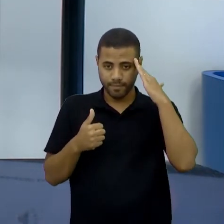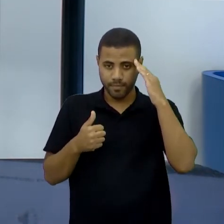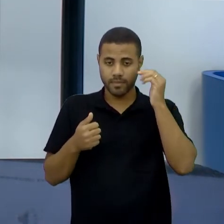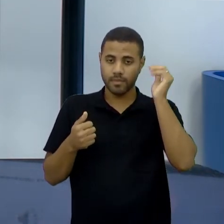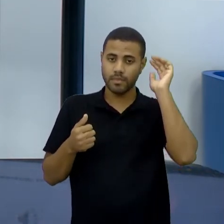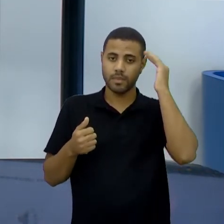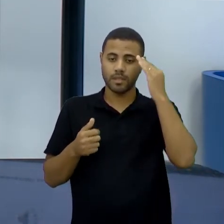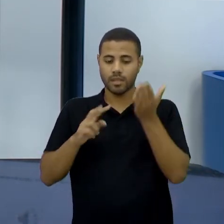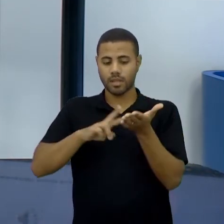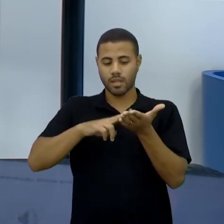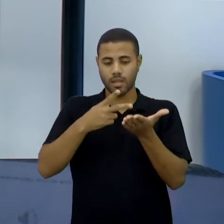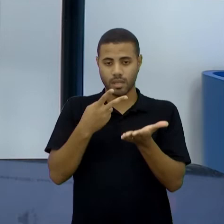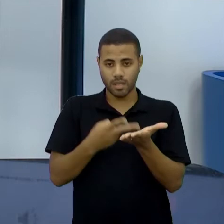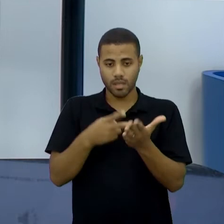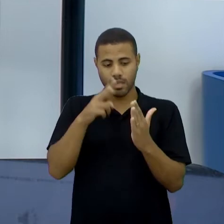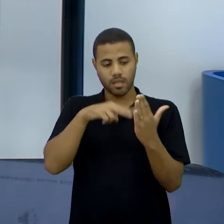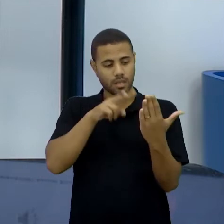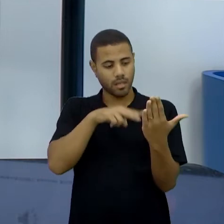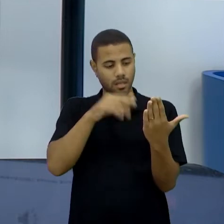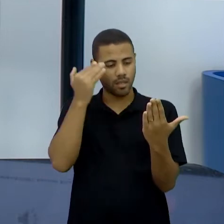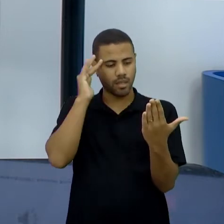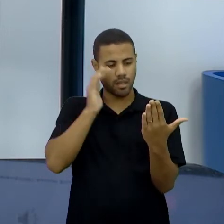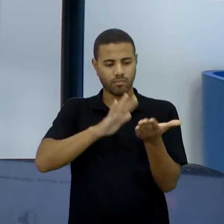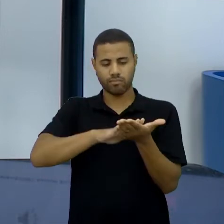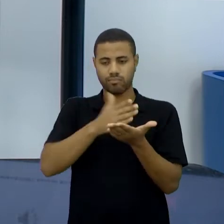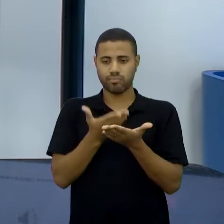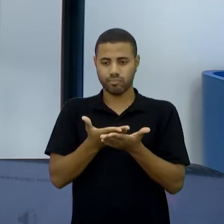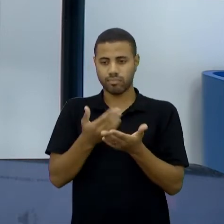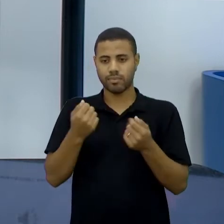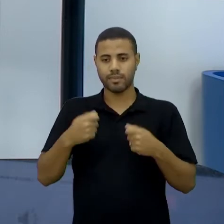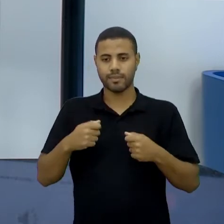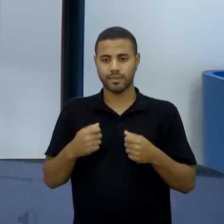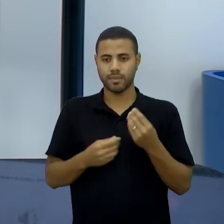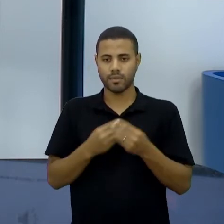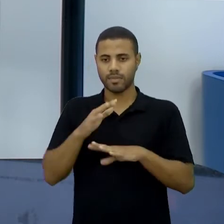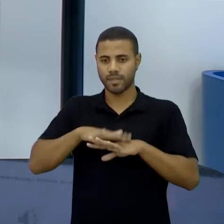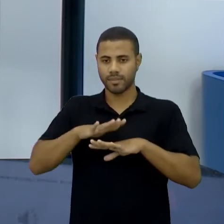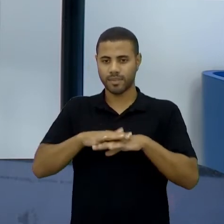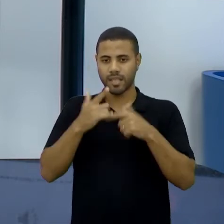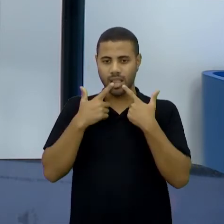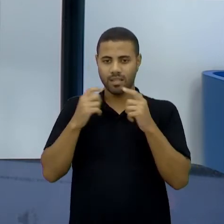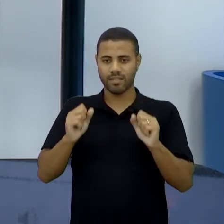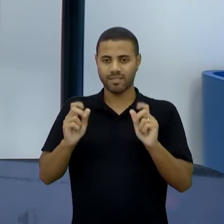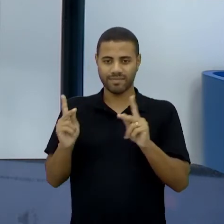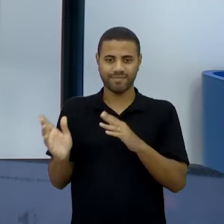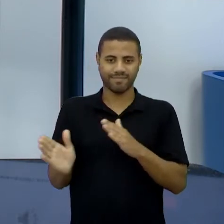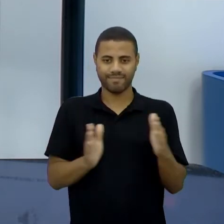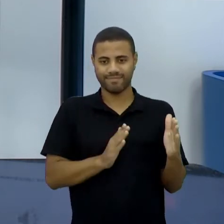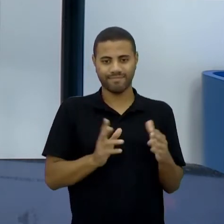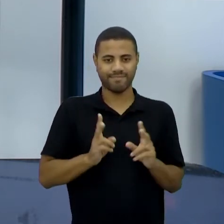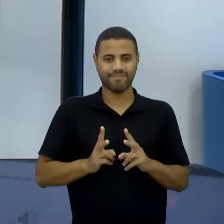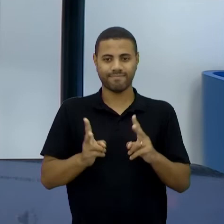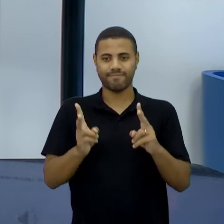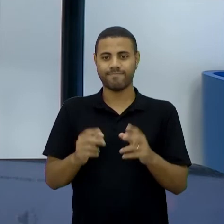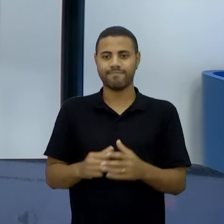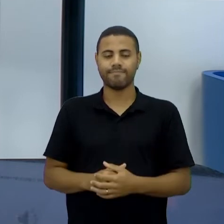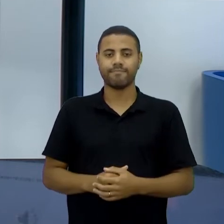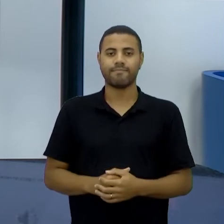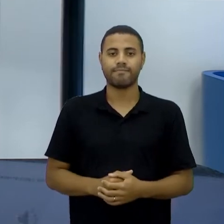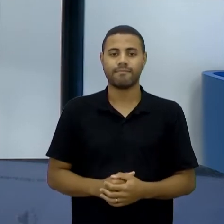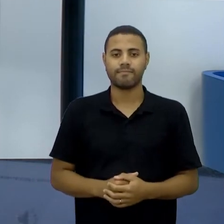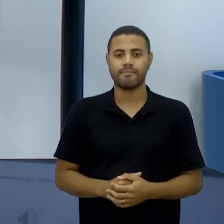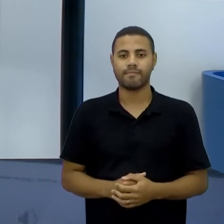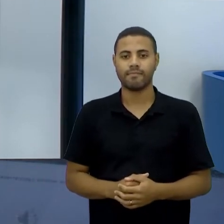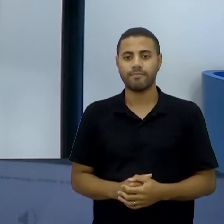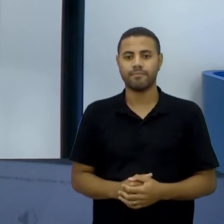interpretar essa leitura e essa escrita, essa linguagem matemática. Beleza? Então, vamos dar seguimento, ó.